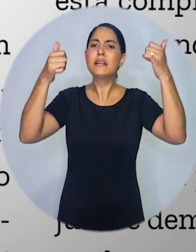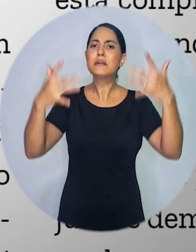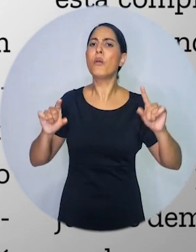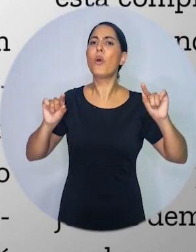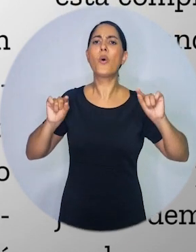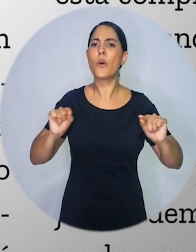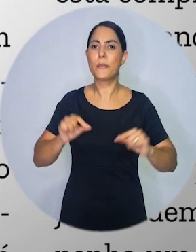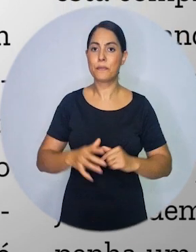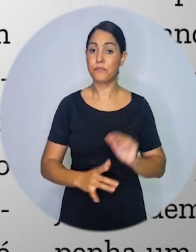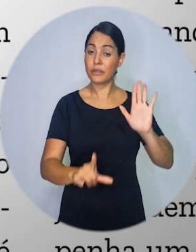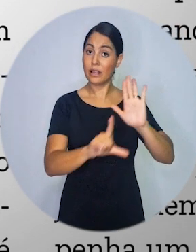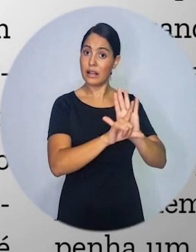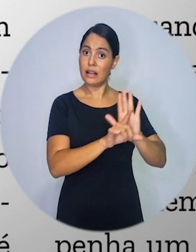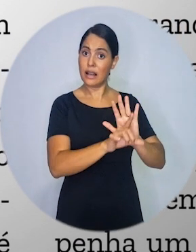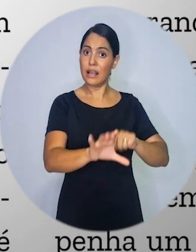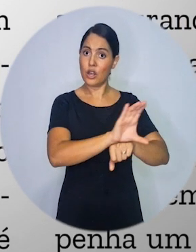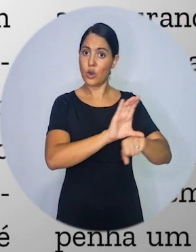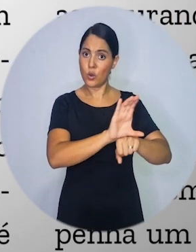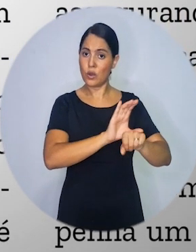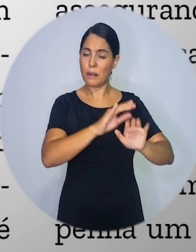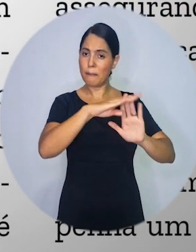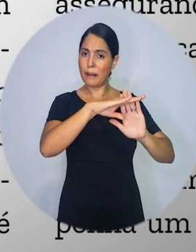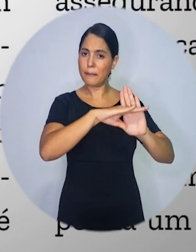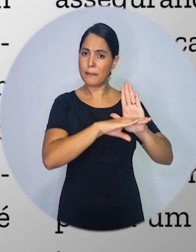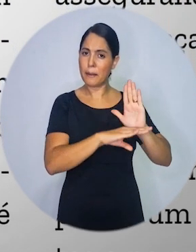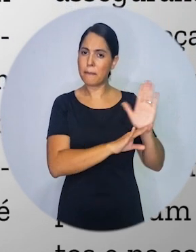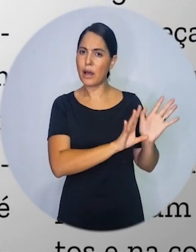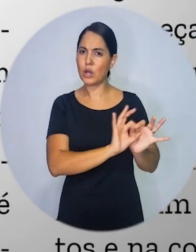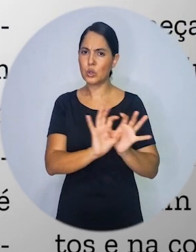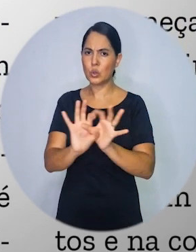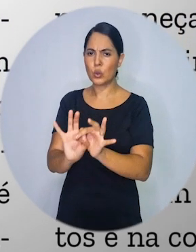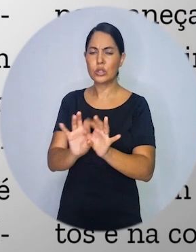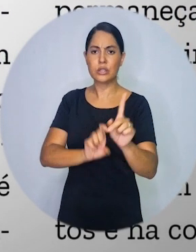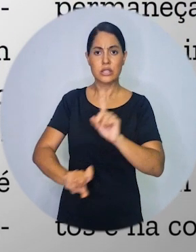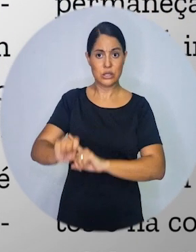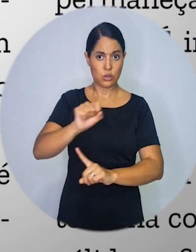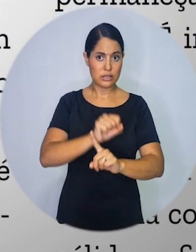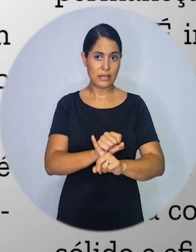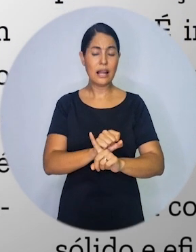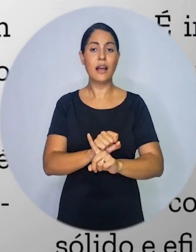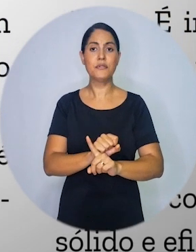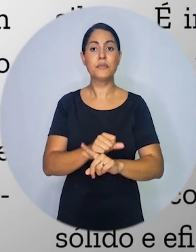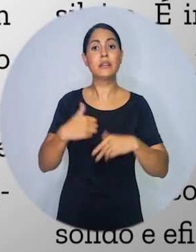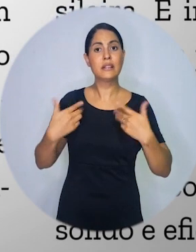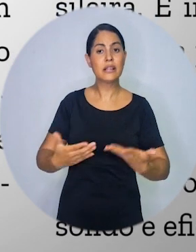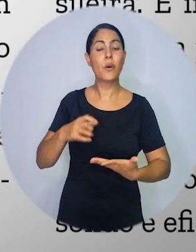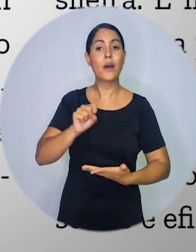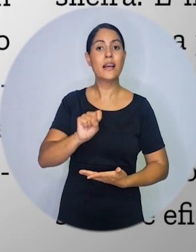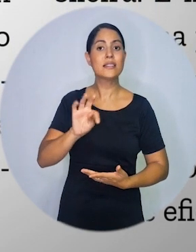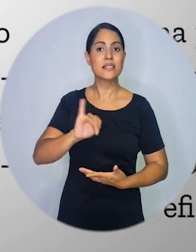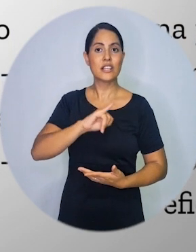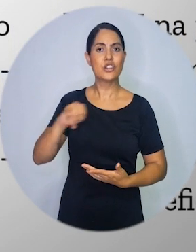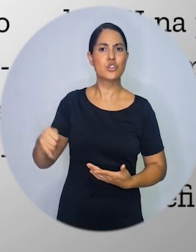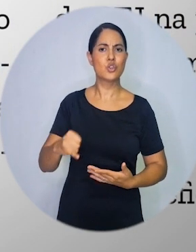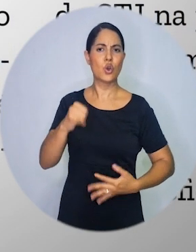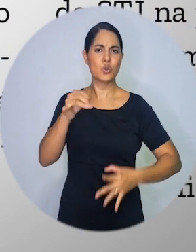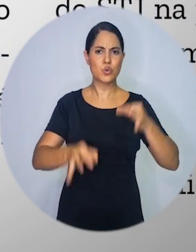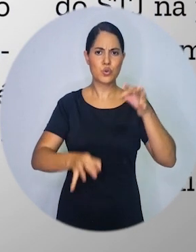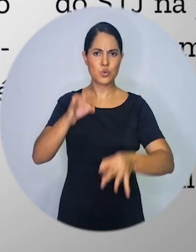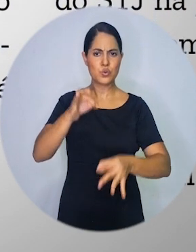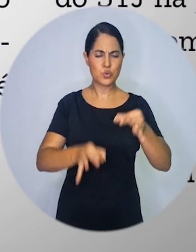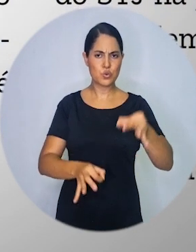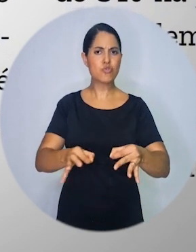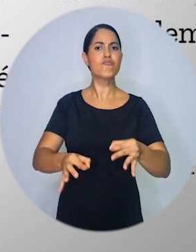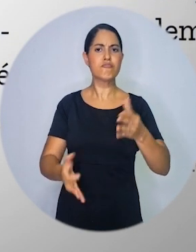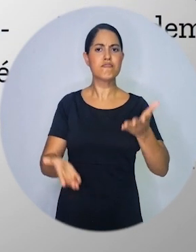que, como guardião da interpretação das leis infraconstitucionais e pacificador de questões que permeiam a sociedade, o STJ tem